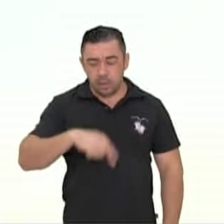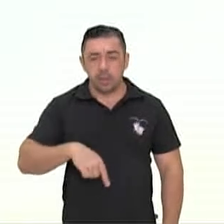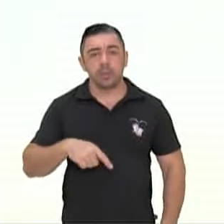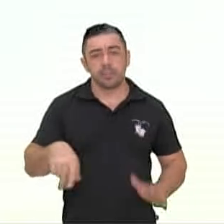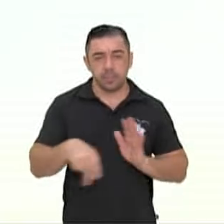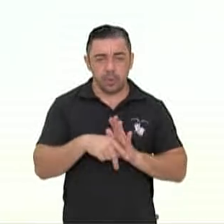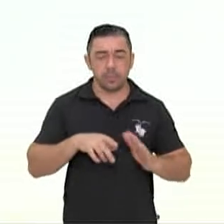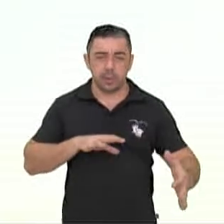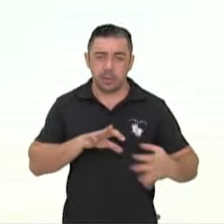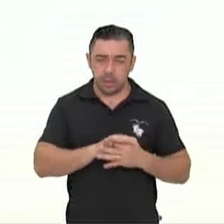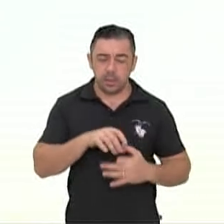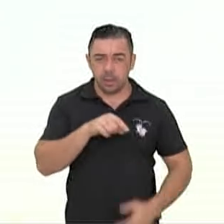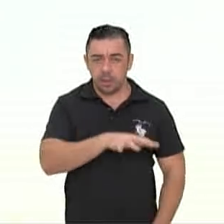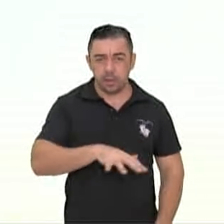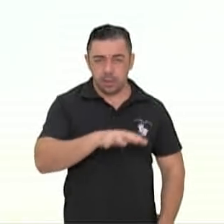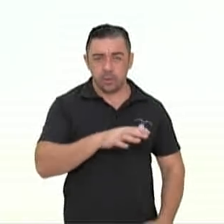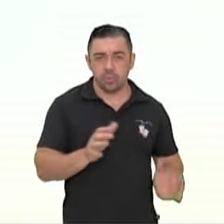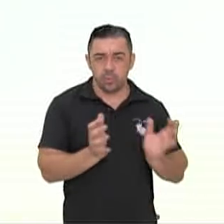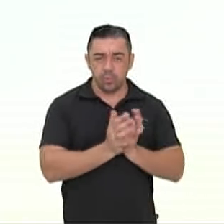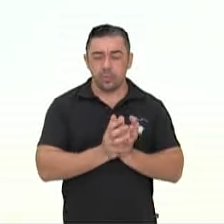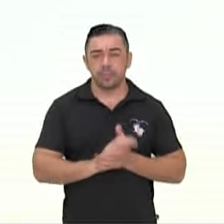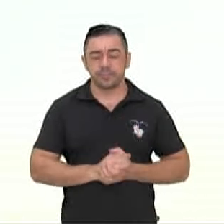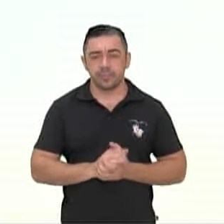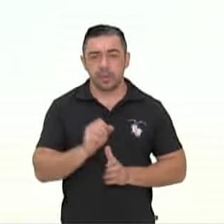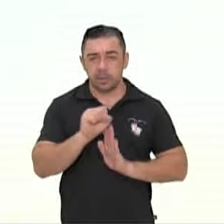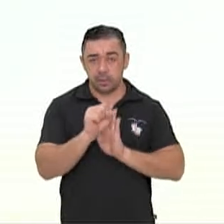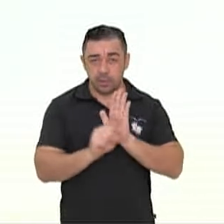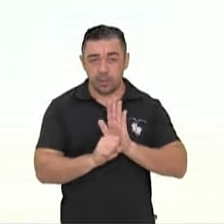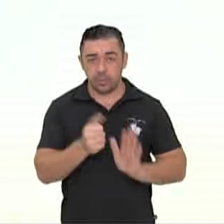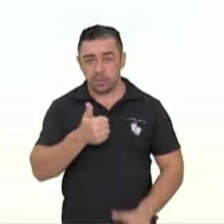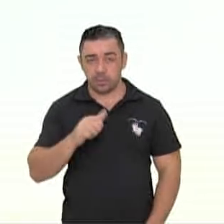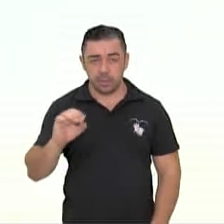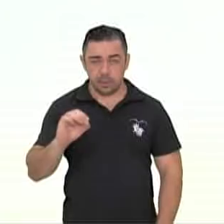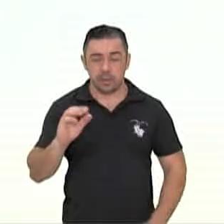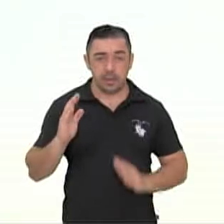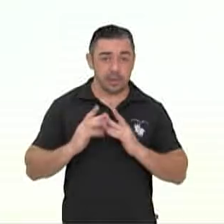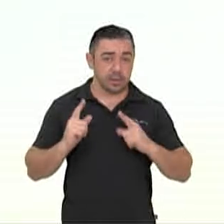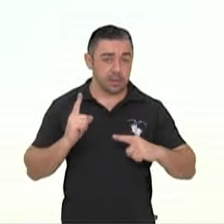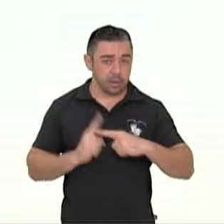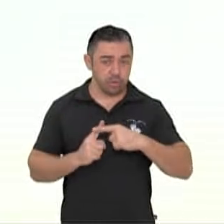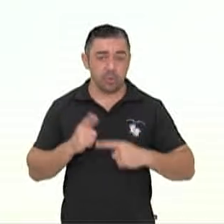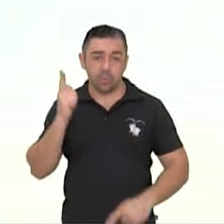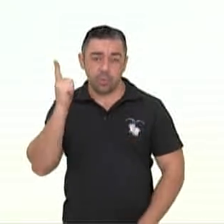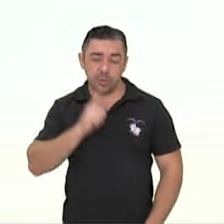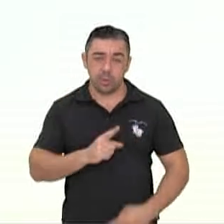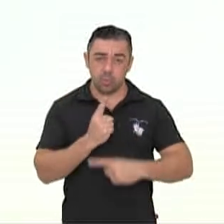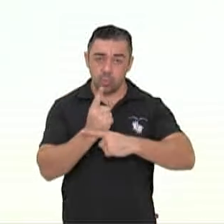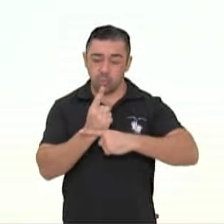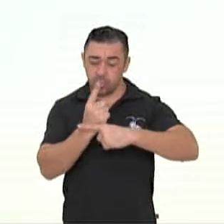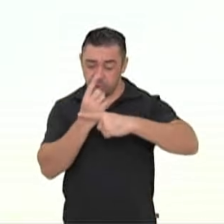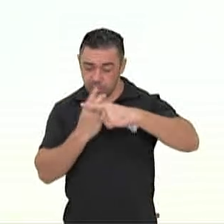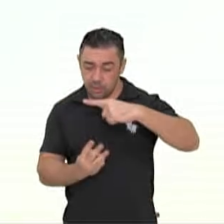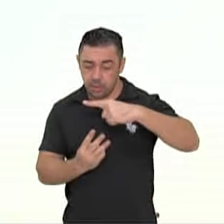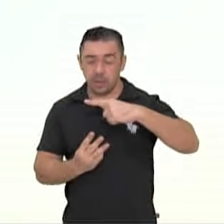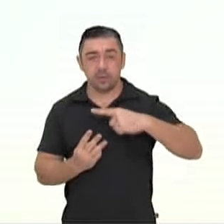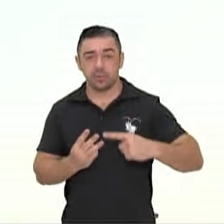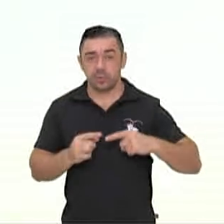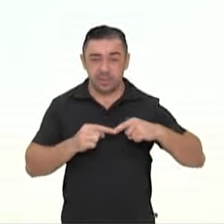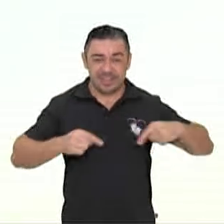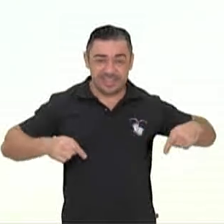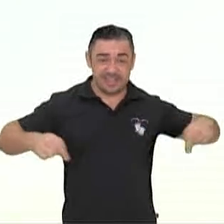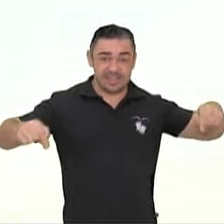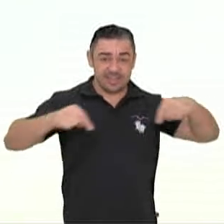que estavam ligados a essas terras. No século X, a igreja é dona de um terço das